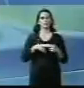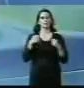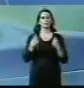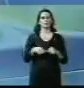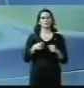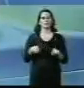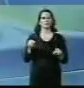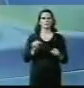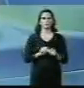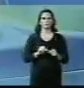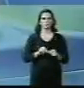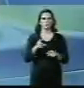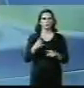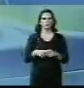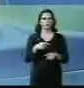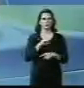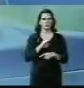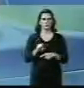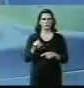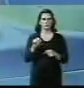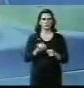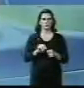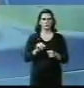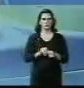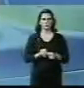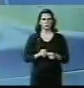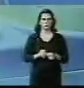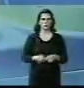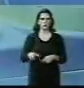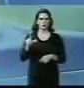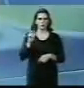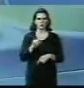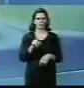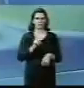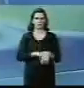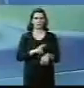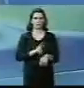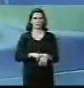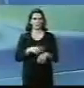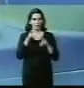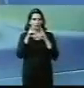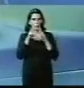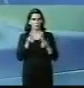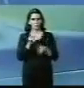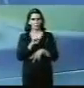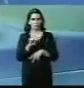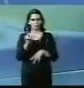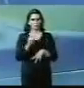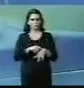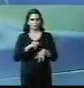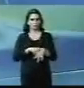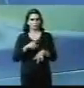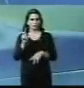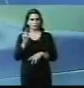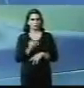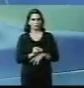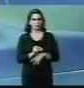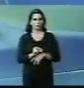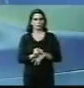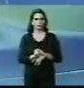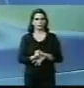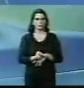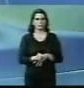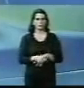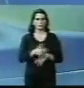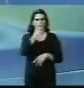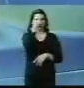fazer? Porque se você for diminuir muito tempo também, presta atenção, se você for diminuir muito tempo do seu